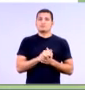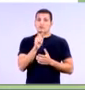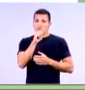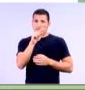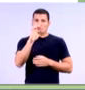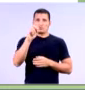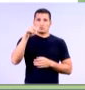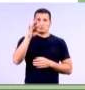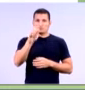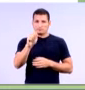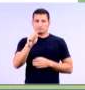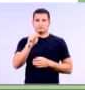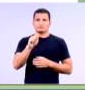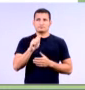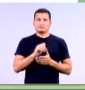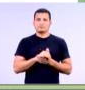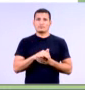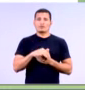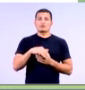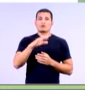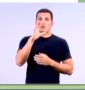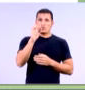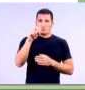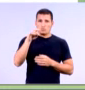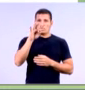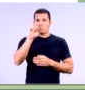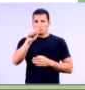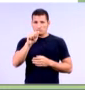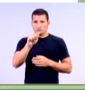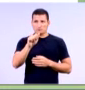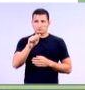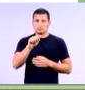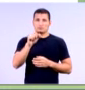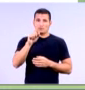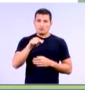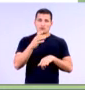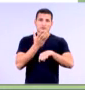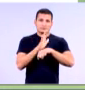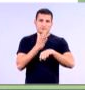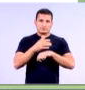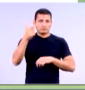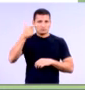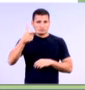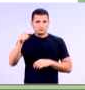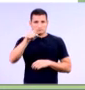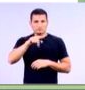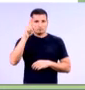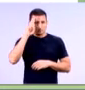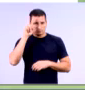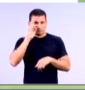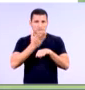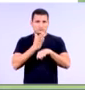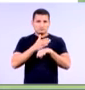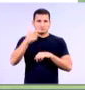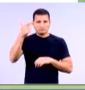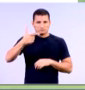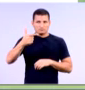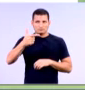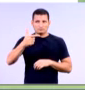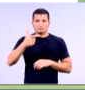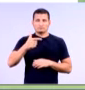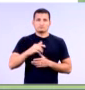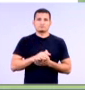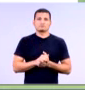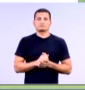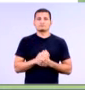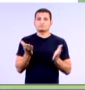conta. A conta corrente, inclusive, foi a nossa atividade 2, professora. Nem se vocês se lembram da atividade 2. Aqui foi